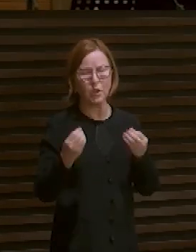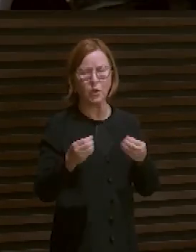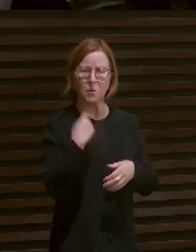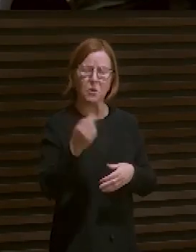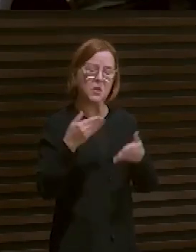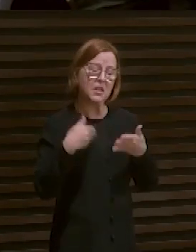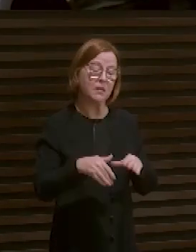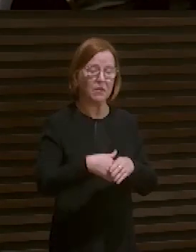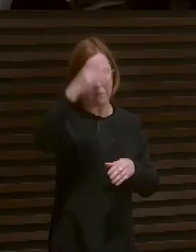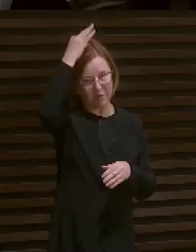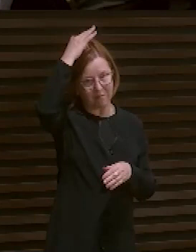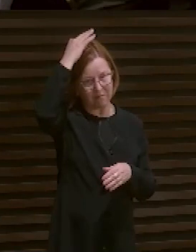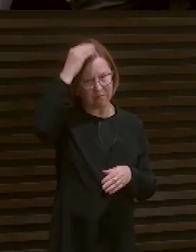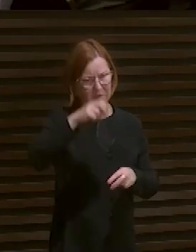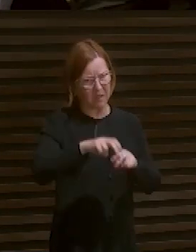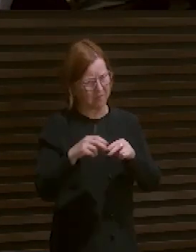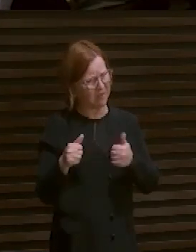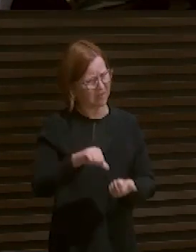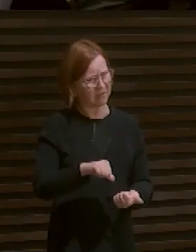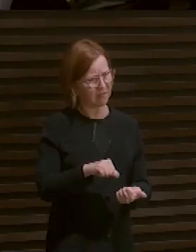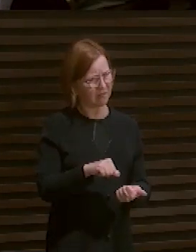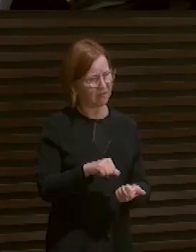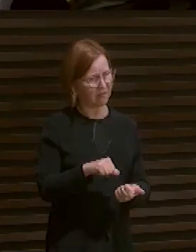novo? Pelo batismo.